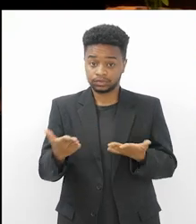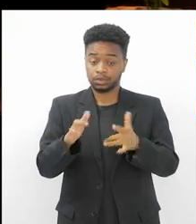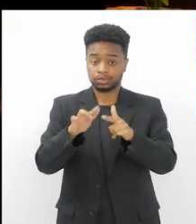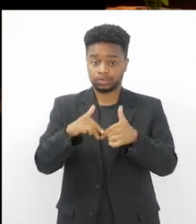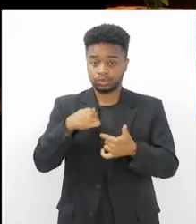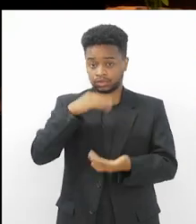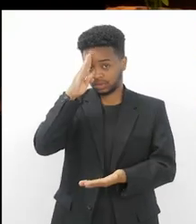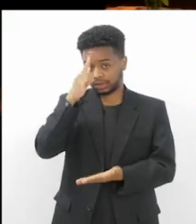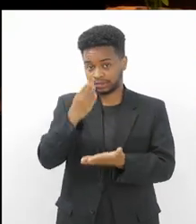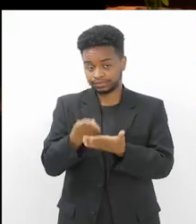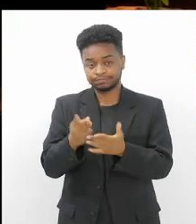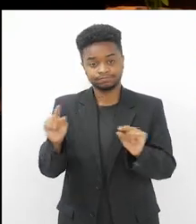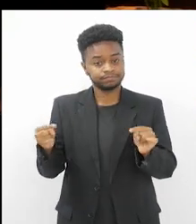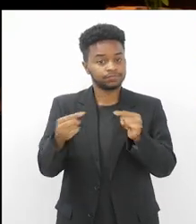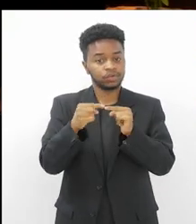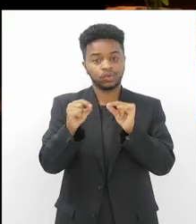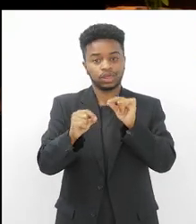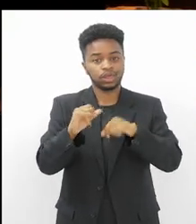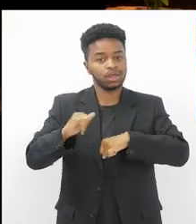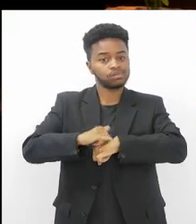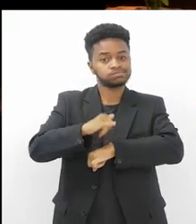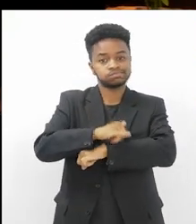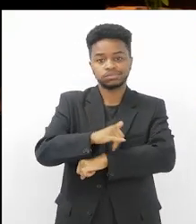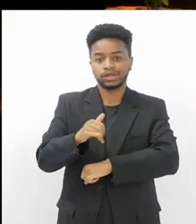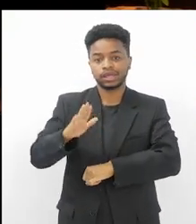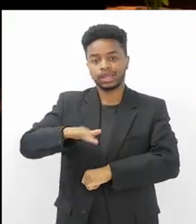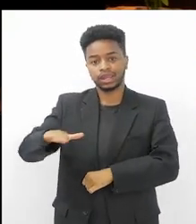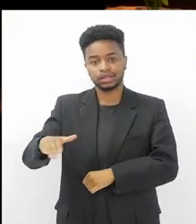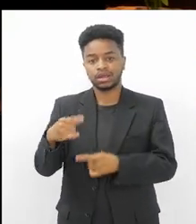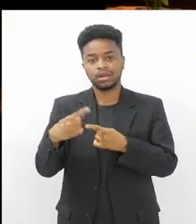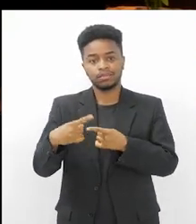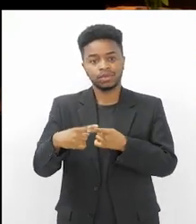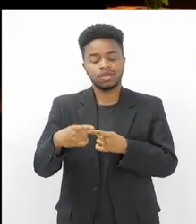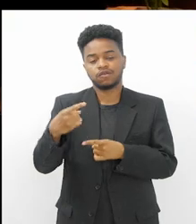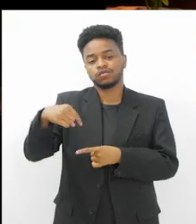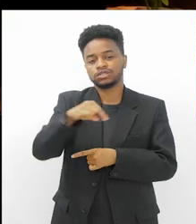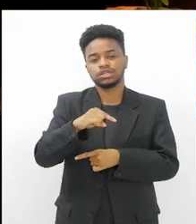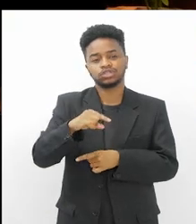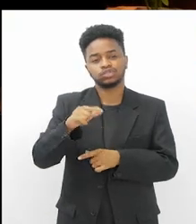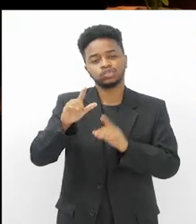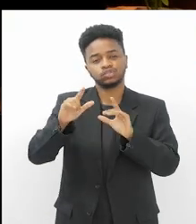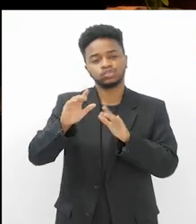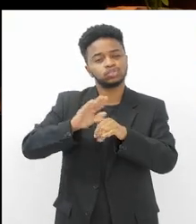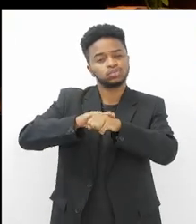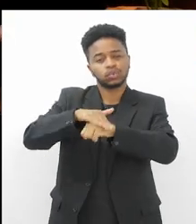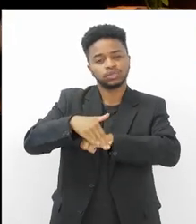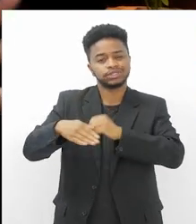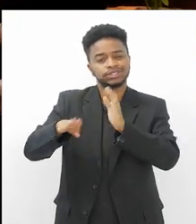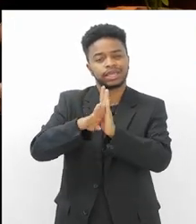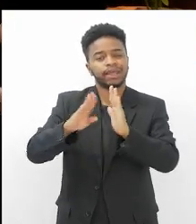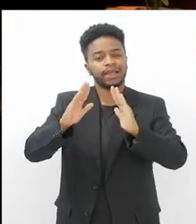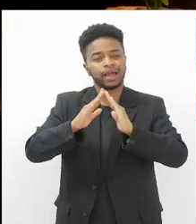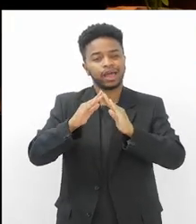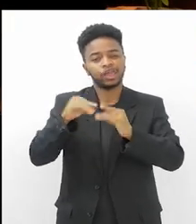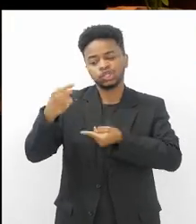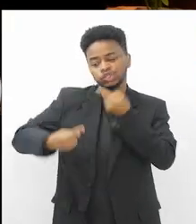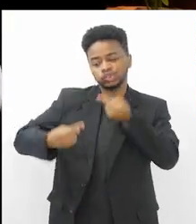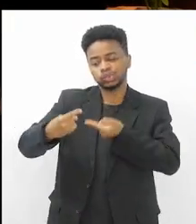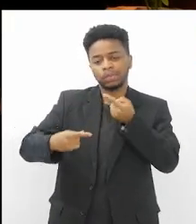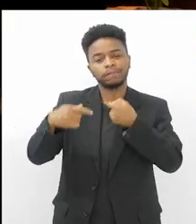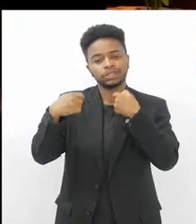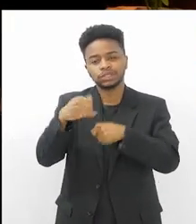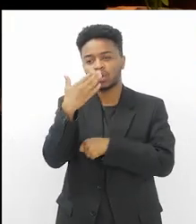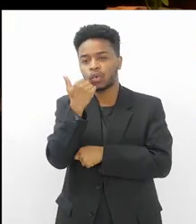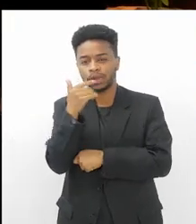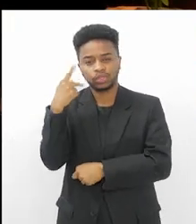noite. Então, por isso eu acho que tem muito a ver a obesidade infantil. Você não vai chegar à noite para ter uma